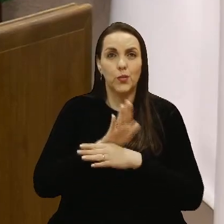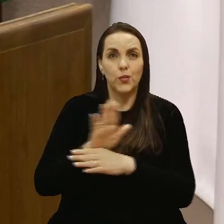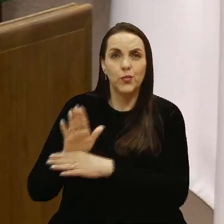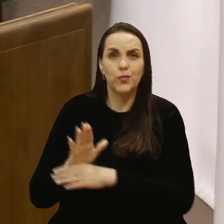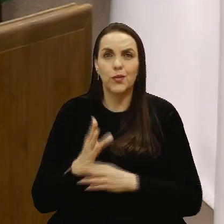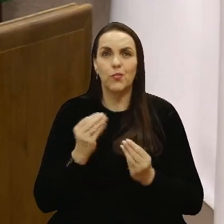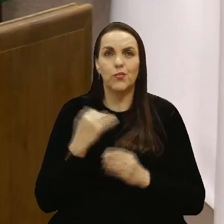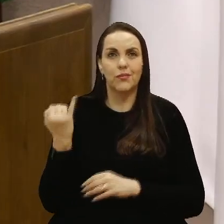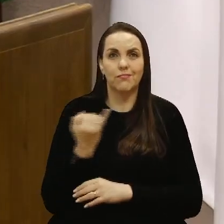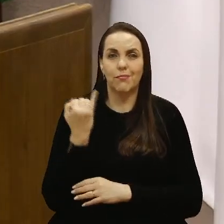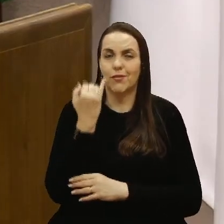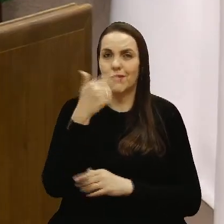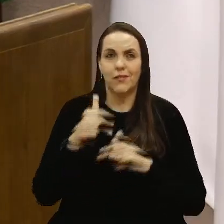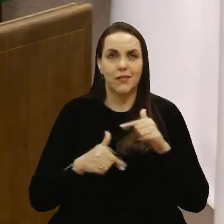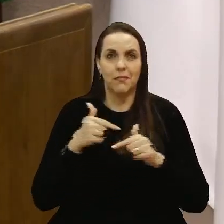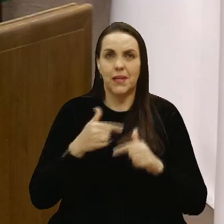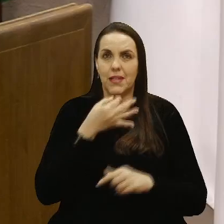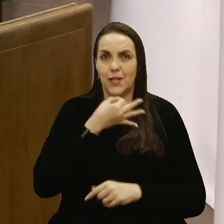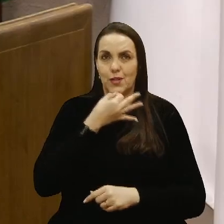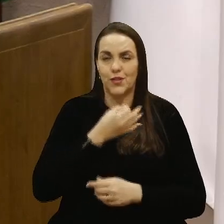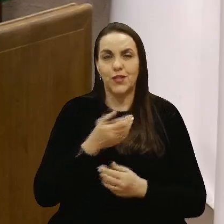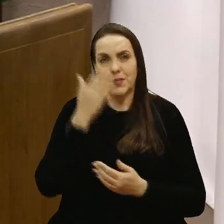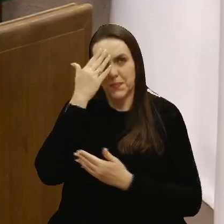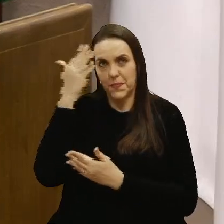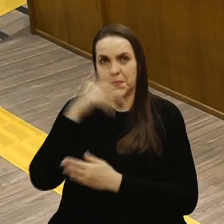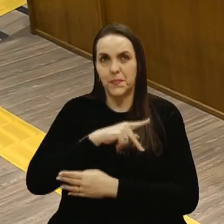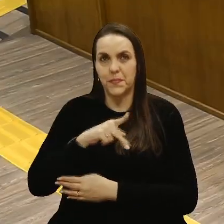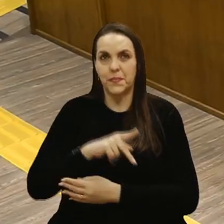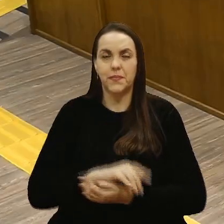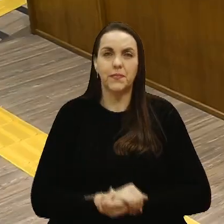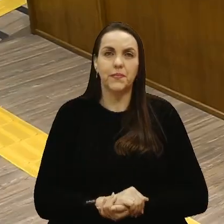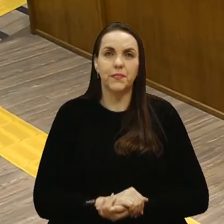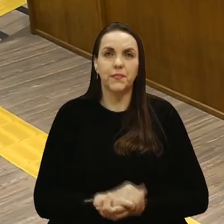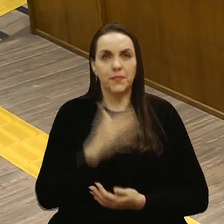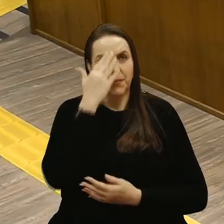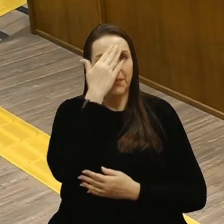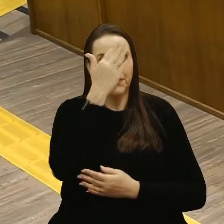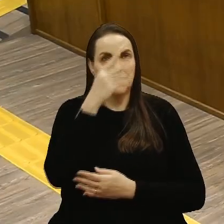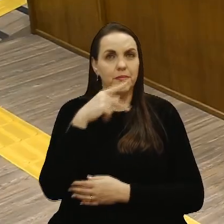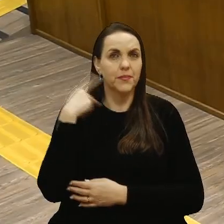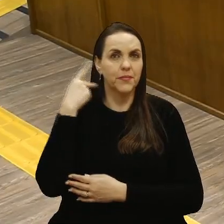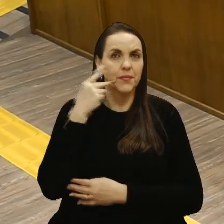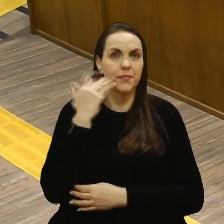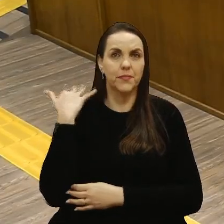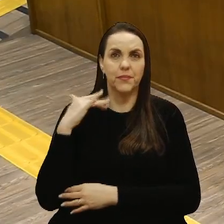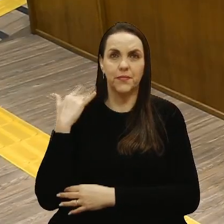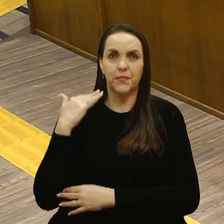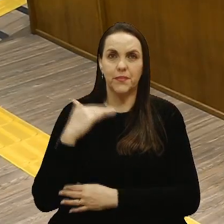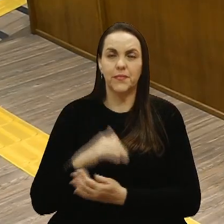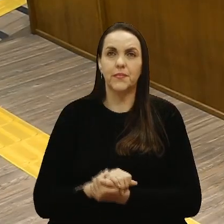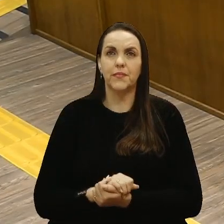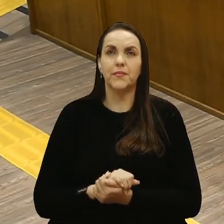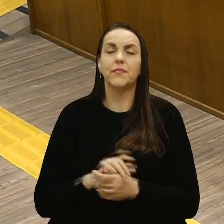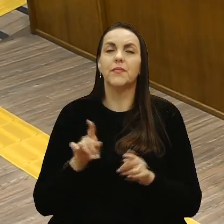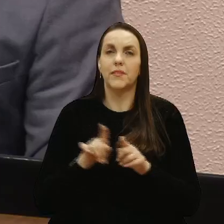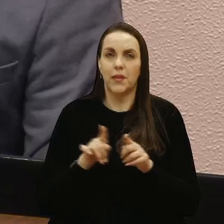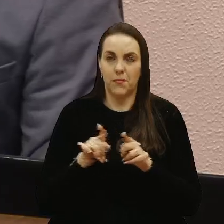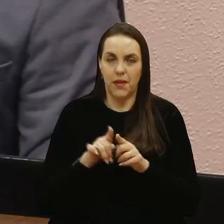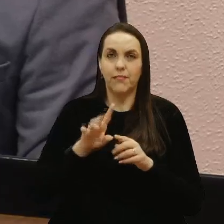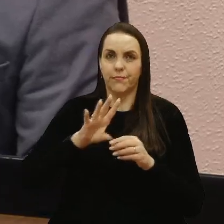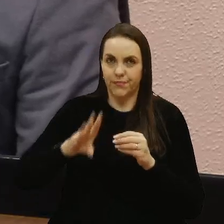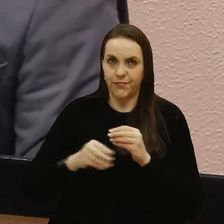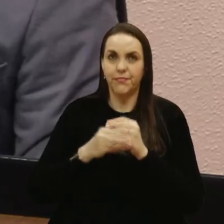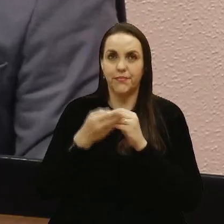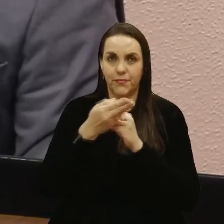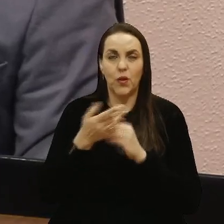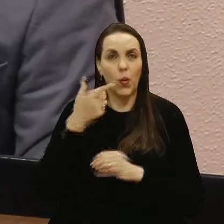esse importante trabalho em Caxias do Sul. Obrigada, senhor presidente. Obrigado, vereadora Andressa Marques. Me somar, ontem era dia, né, do